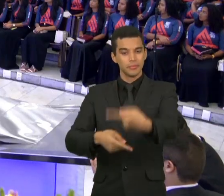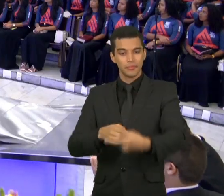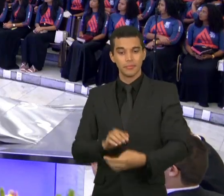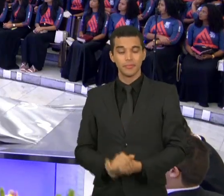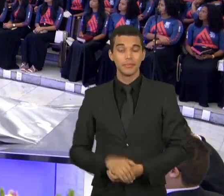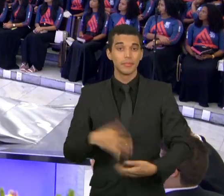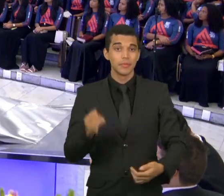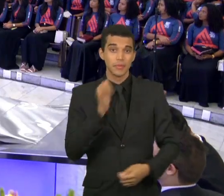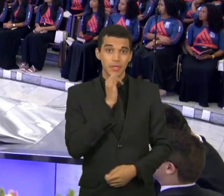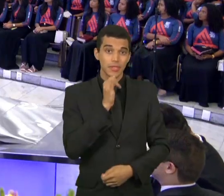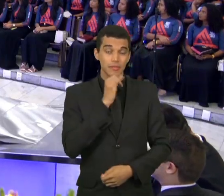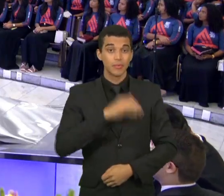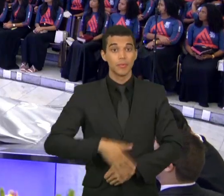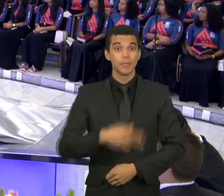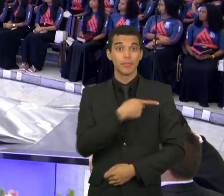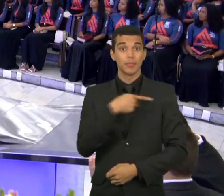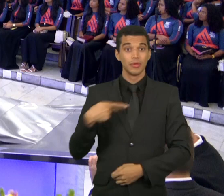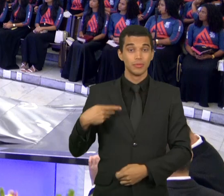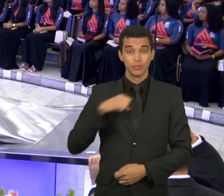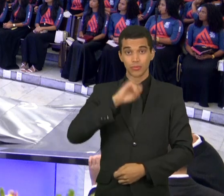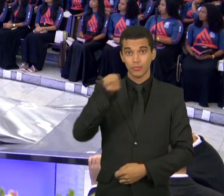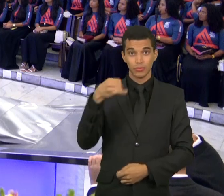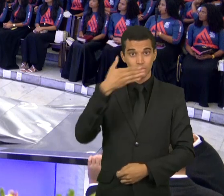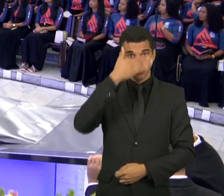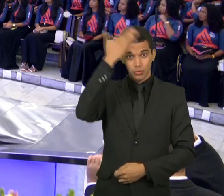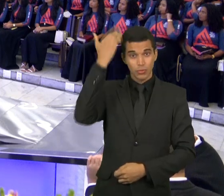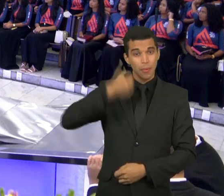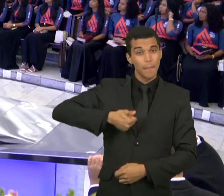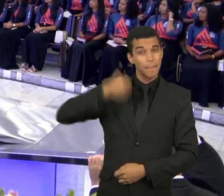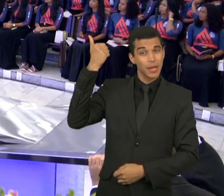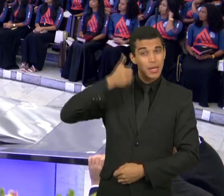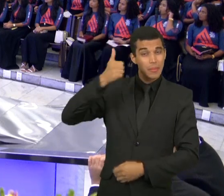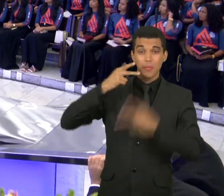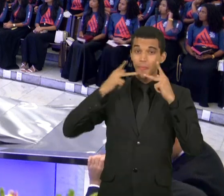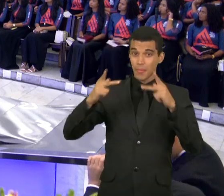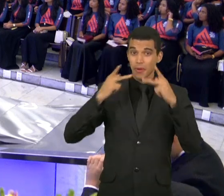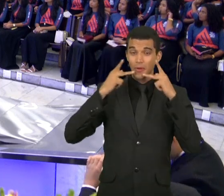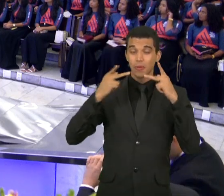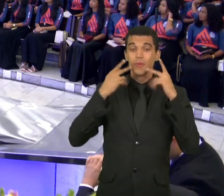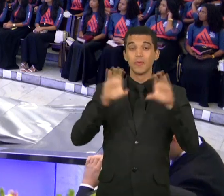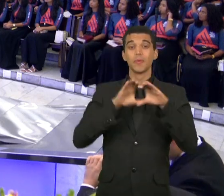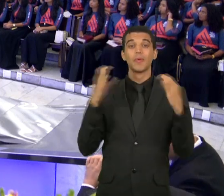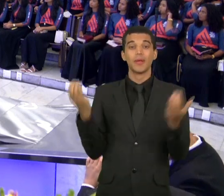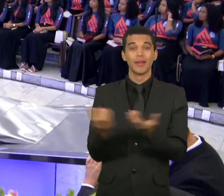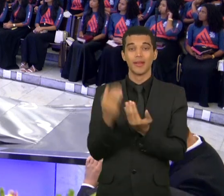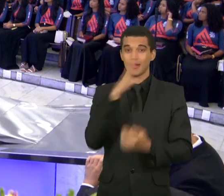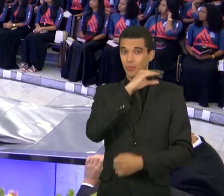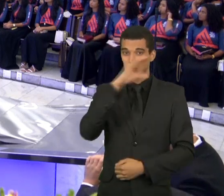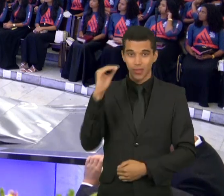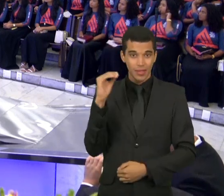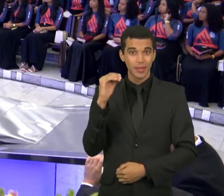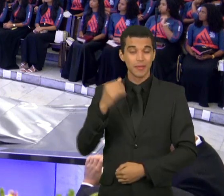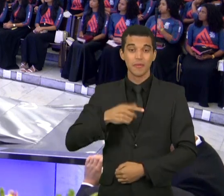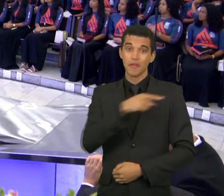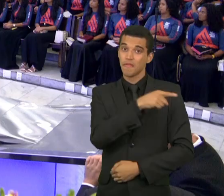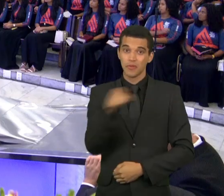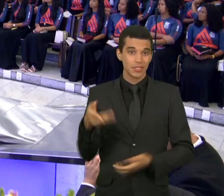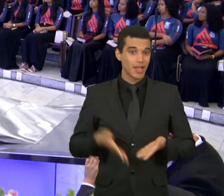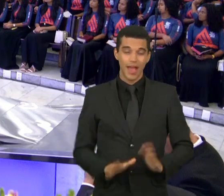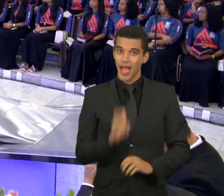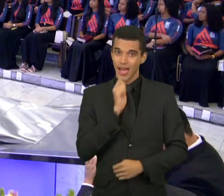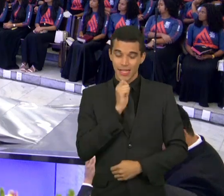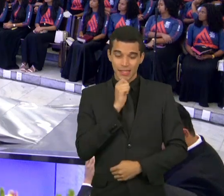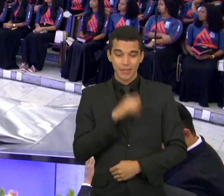pela primeira vez no Templo Central num congresso de adolescentes. Ainda me lembro a mensagem. Ele era, não sei se era